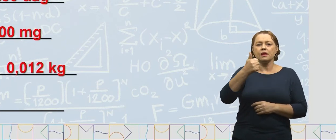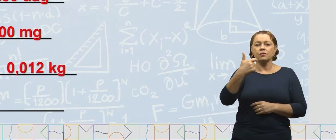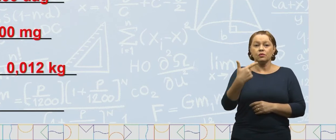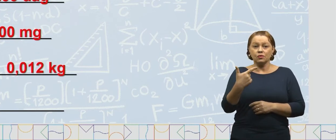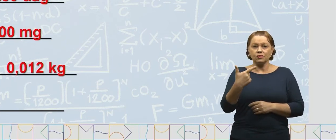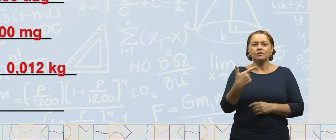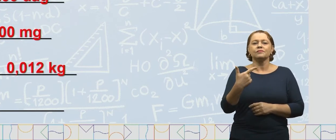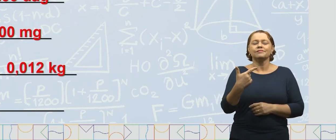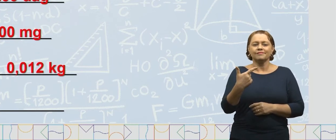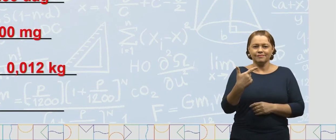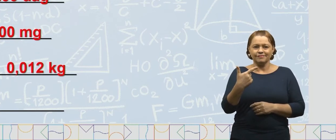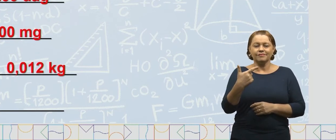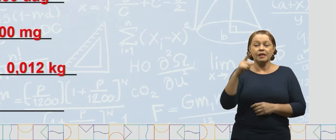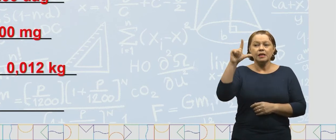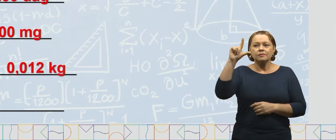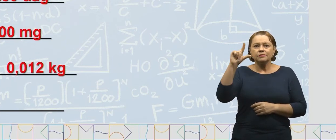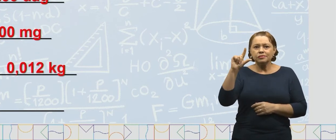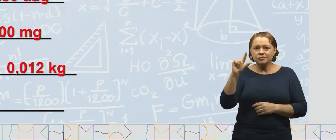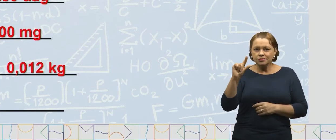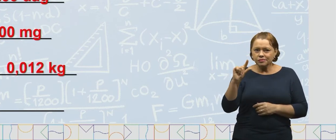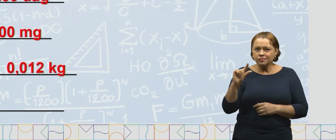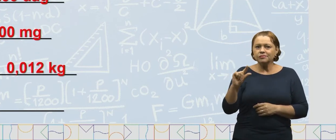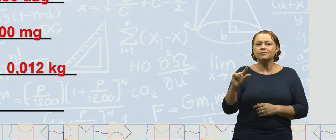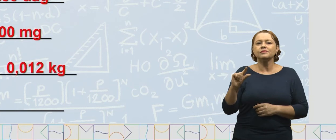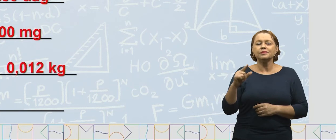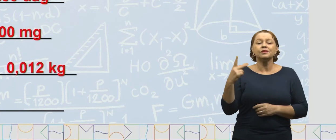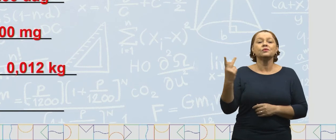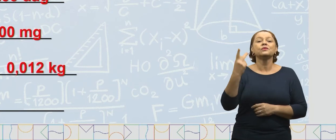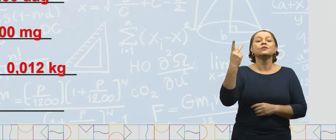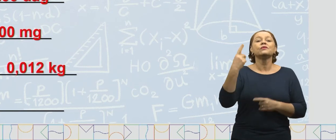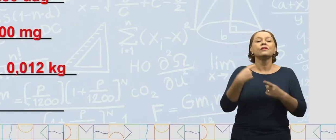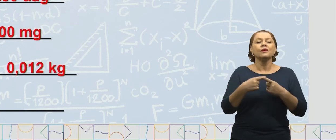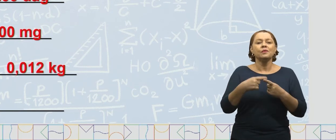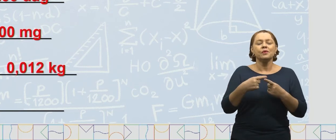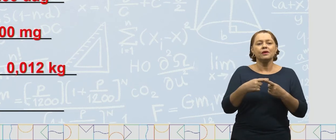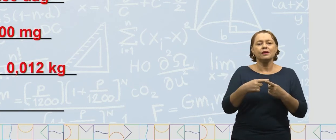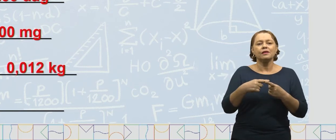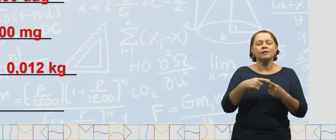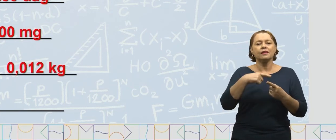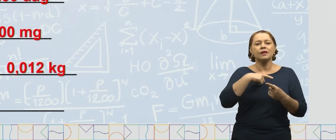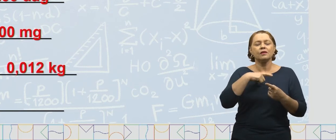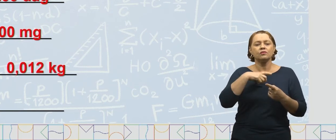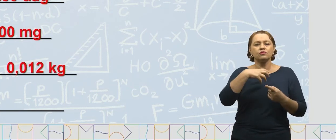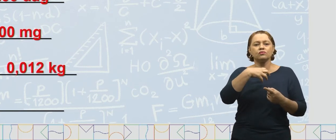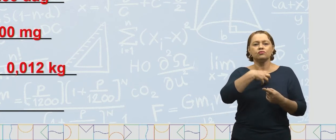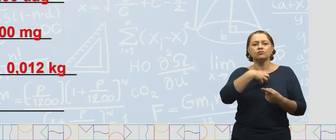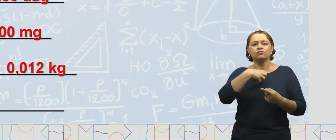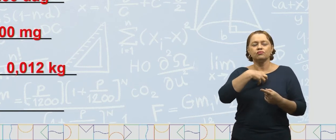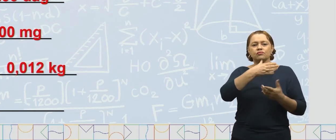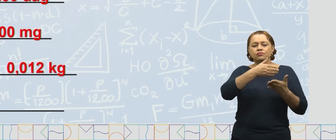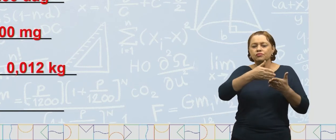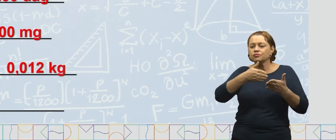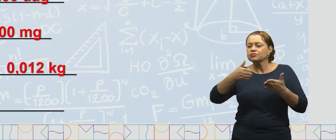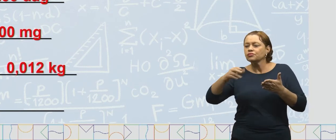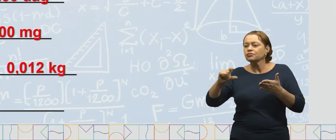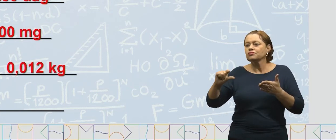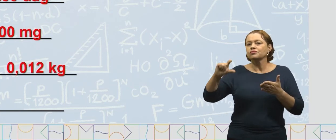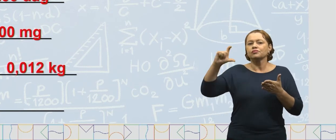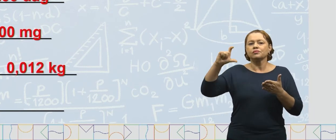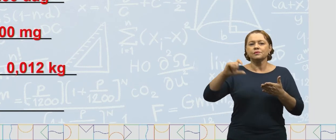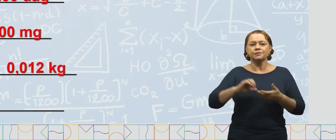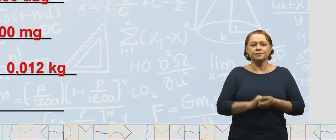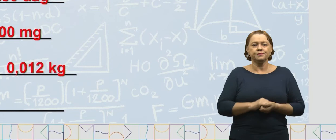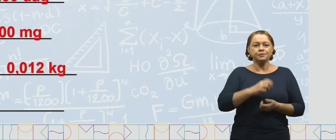0,012, ou seja, ele diminuiu o valor porque ele foi no sentido dos maiores. Letra D,